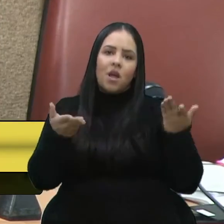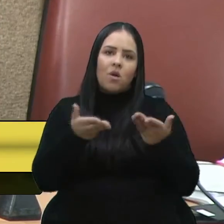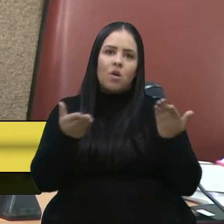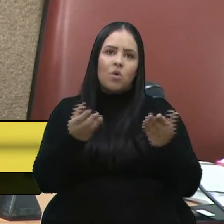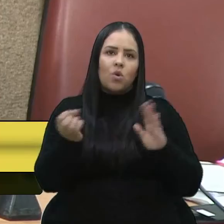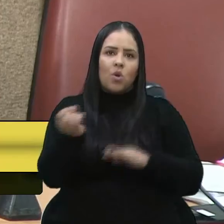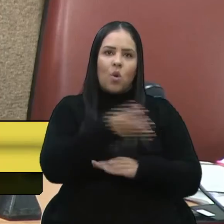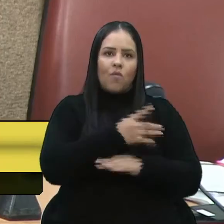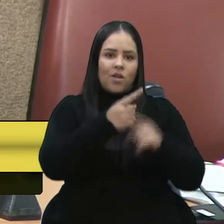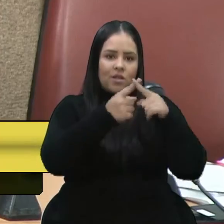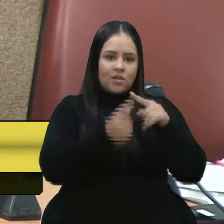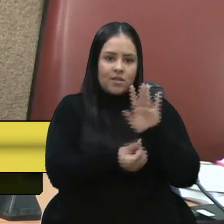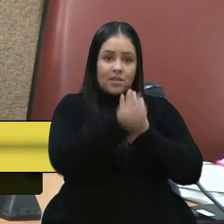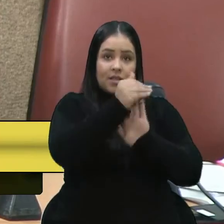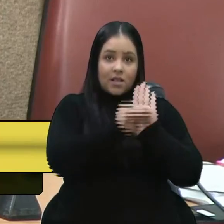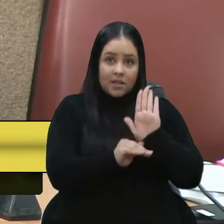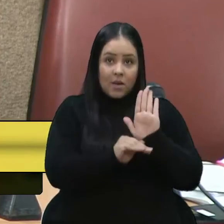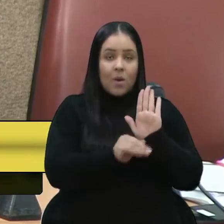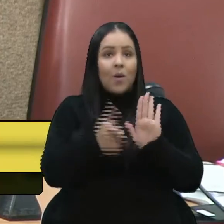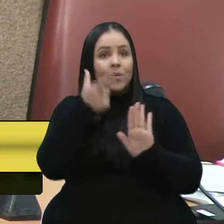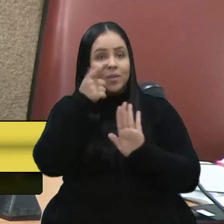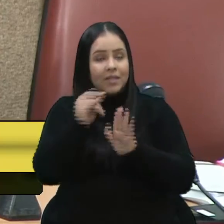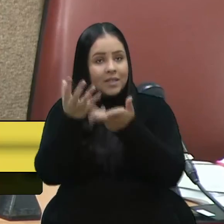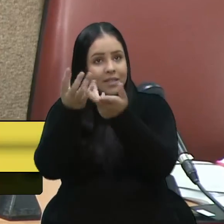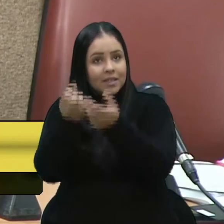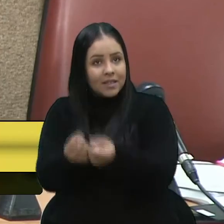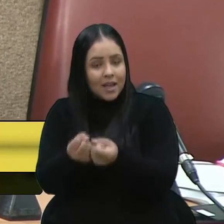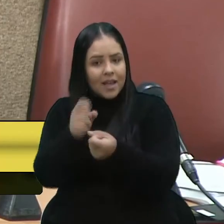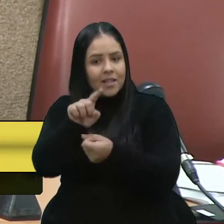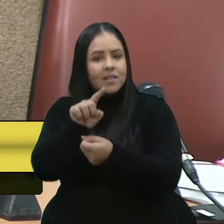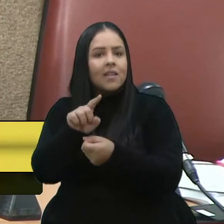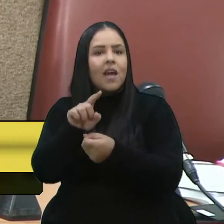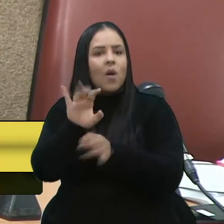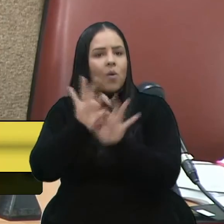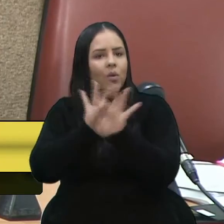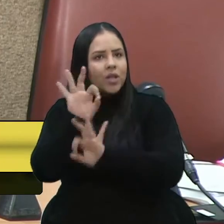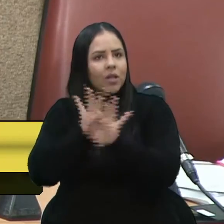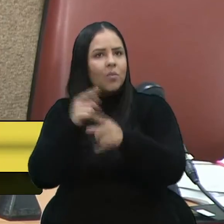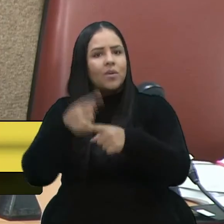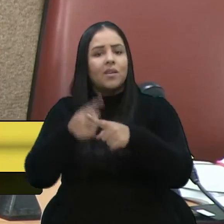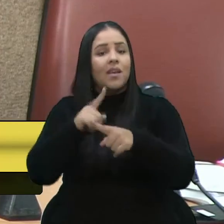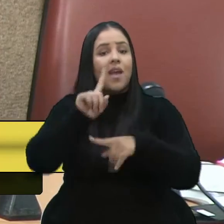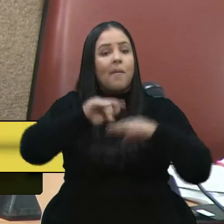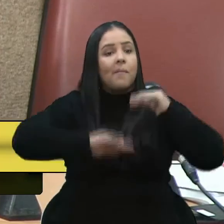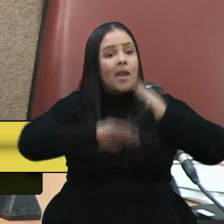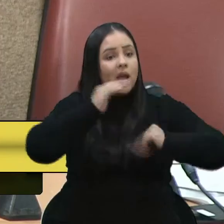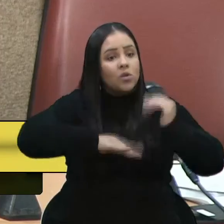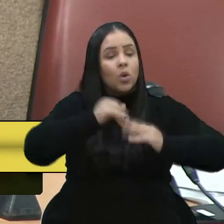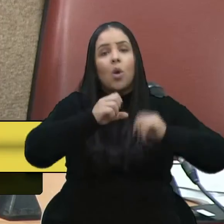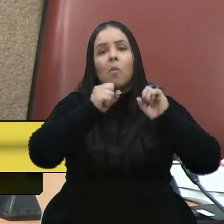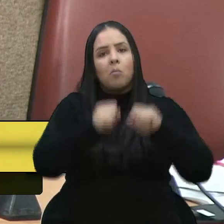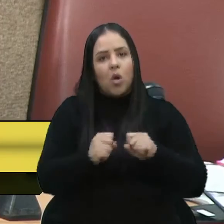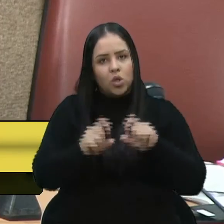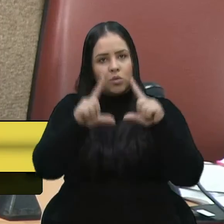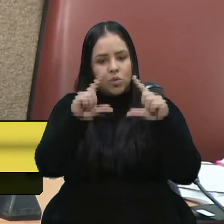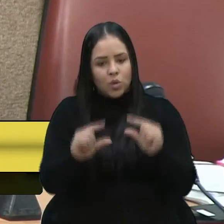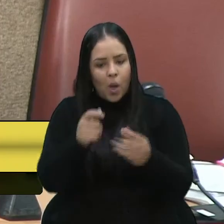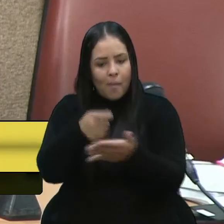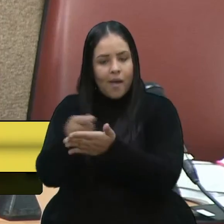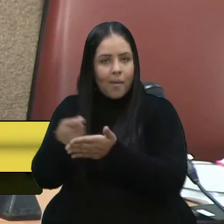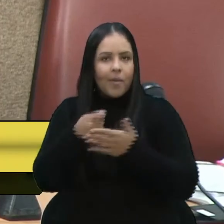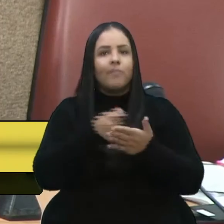espera realmente, né, que seja adotada essa política, porque é algo prático e que pode reduzir, sim, a tarifa de ônibus,